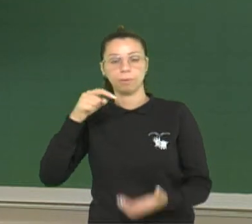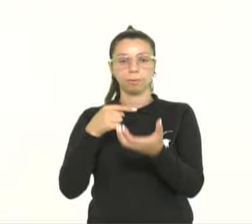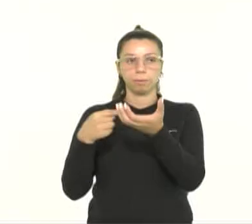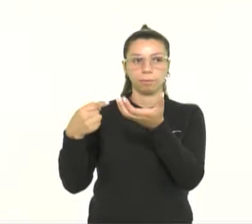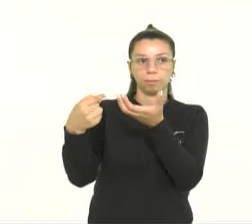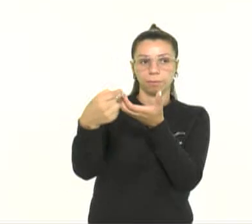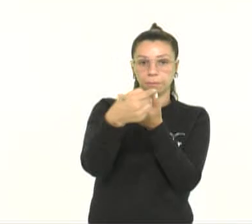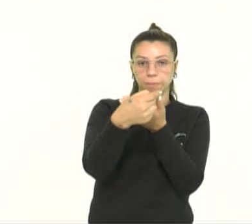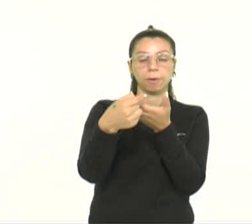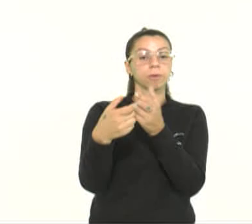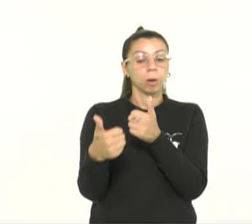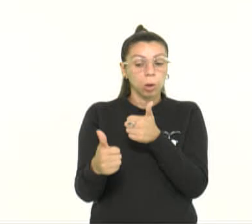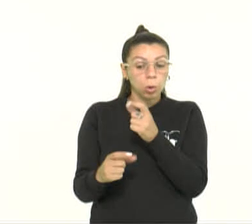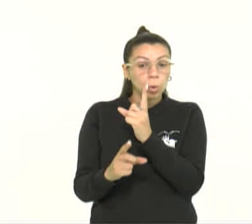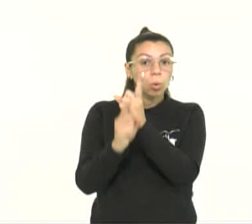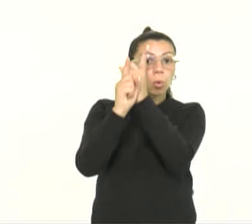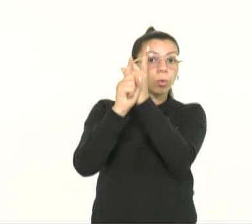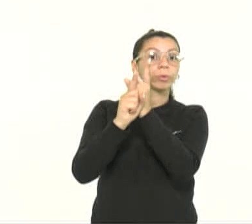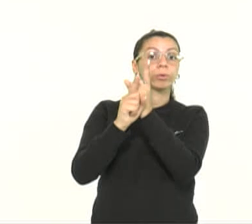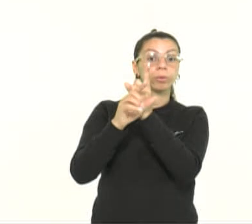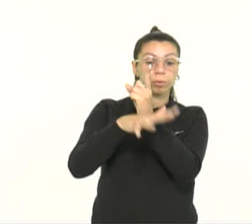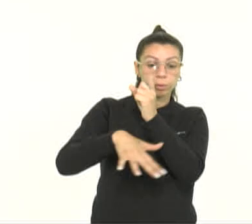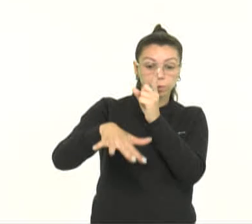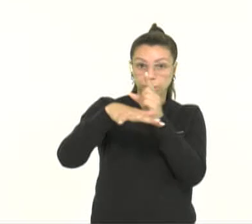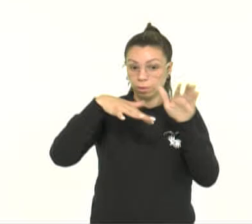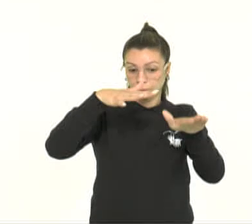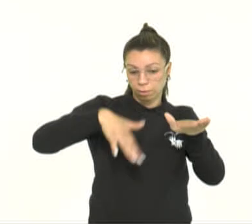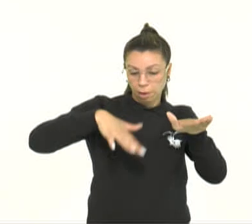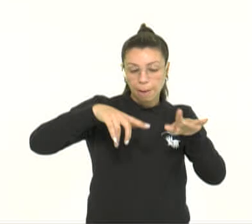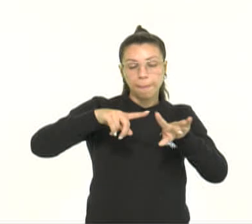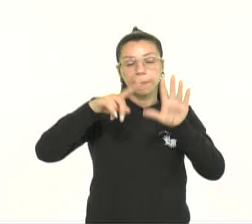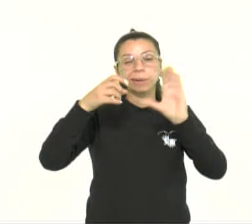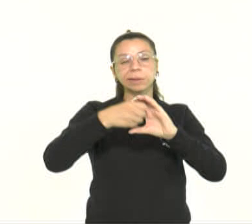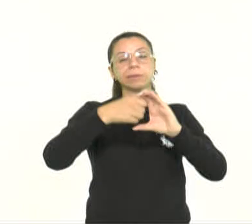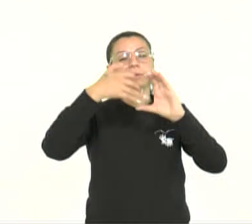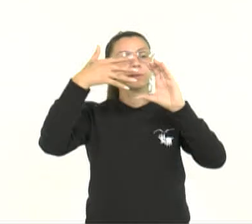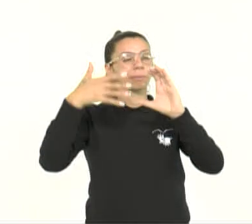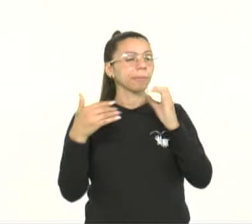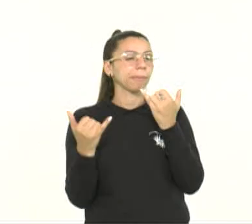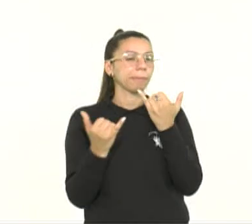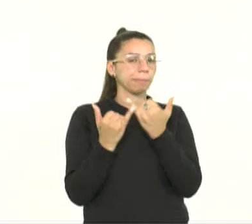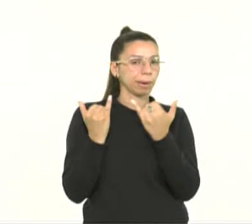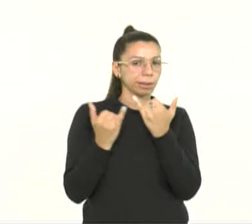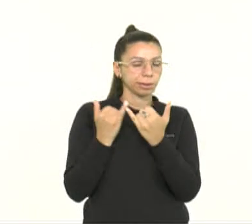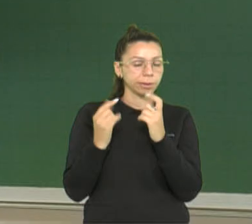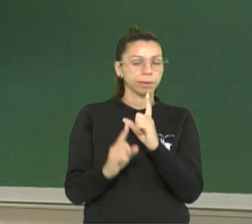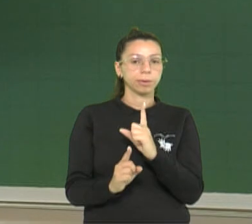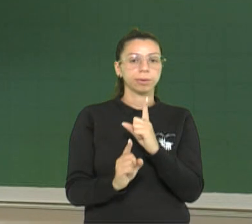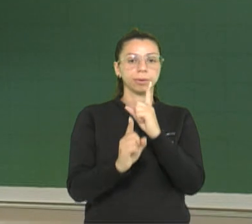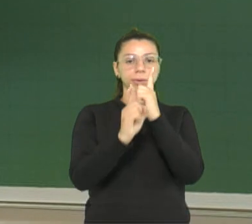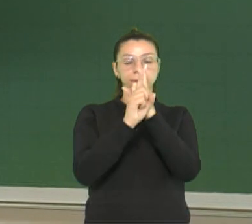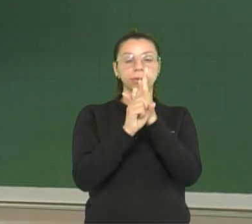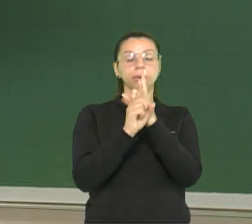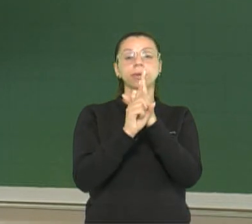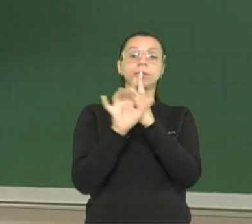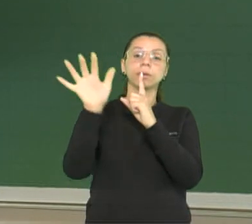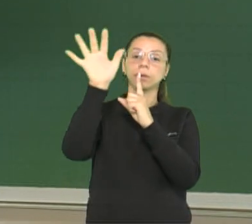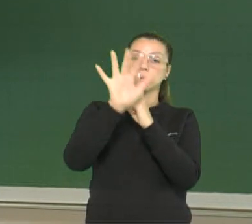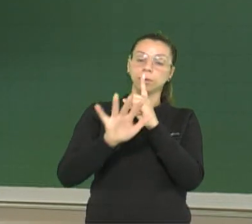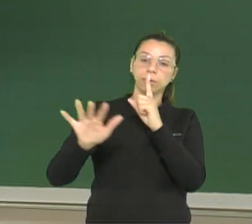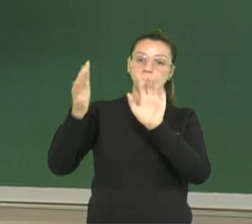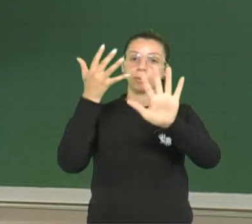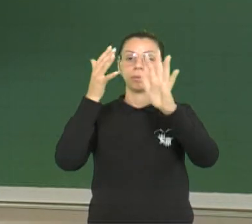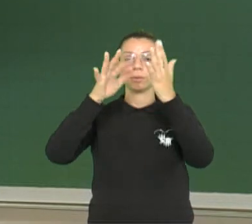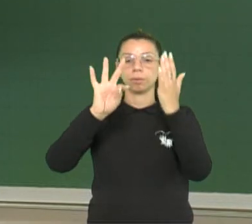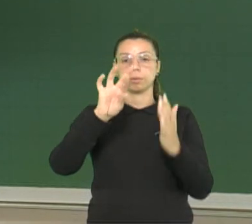região litorânea, ele apresenta características muito idênticas àquelas encontradas nas regiões de